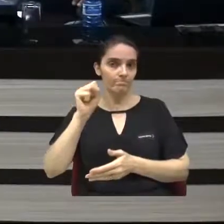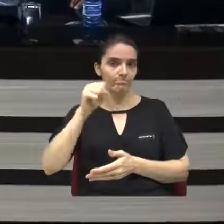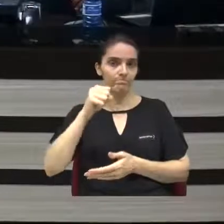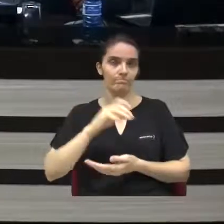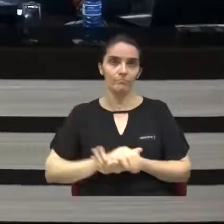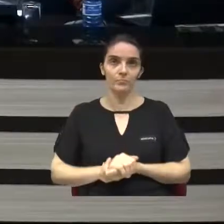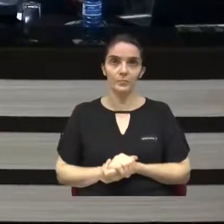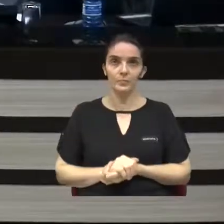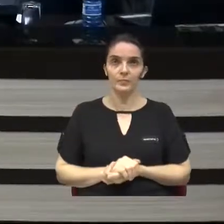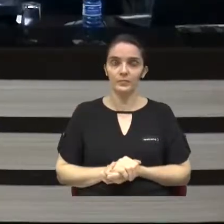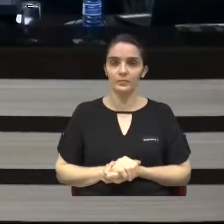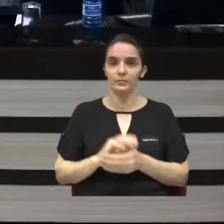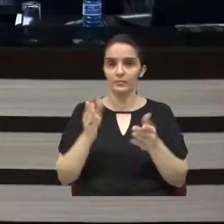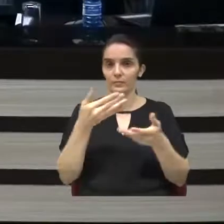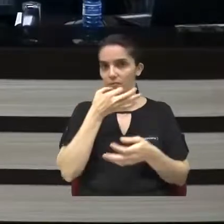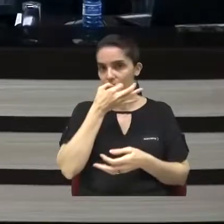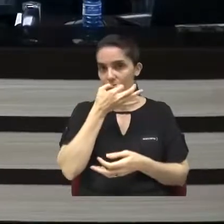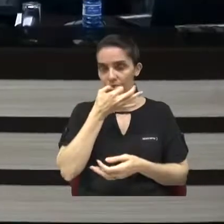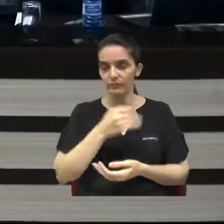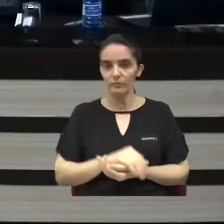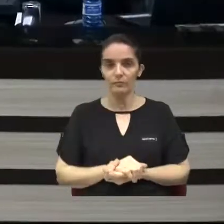Por agora, do parecer.